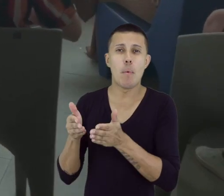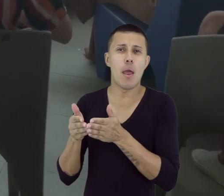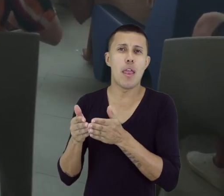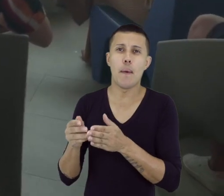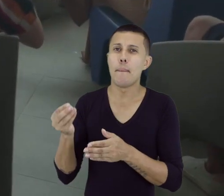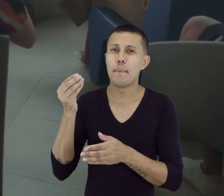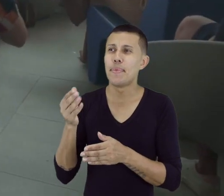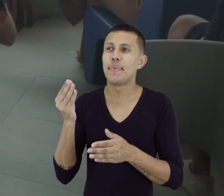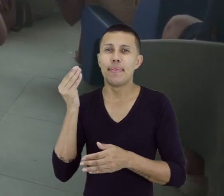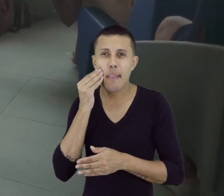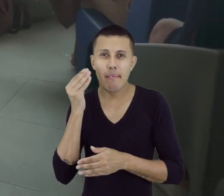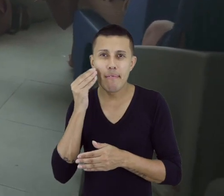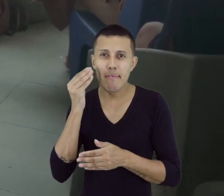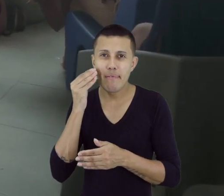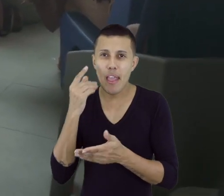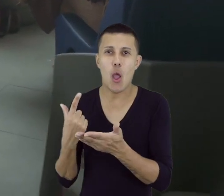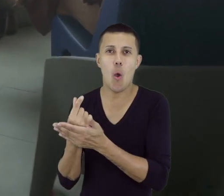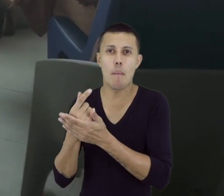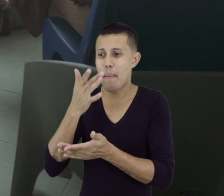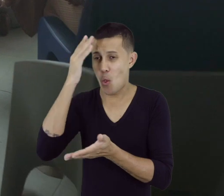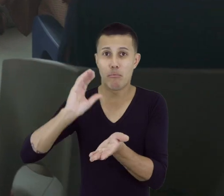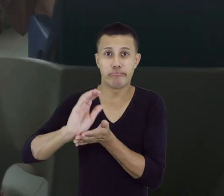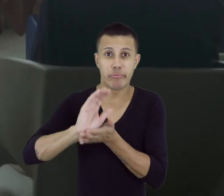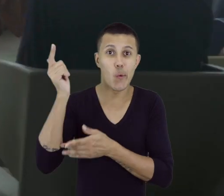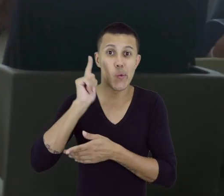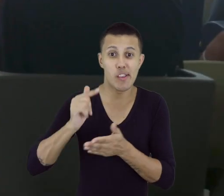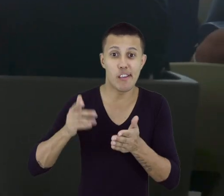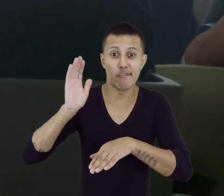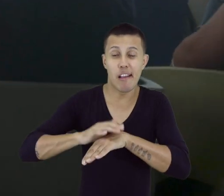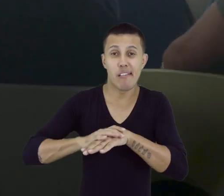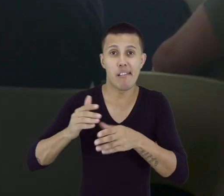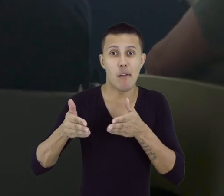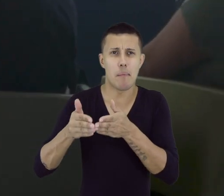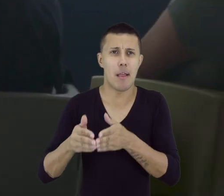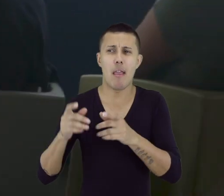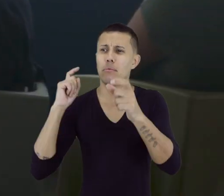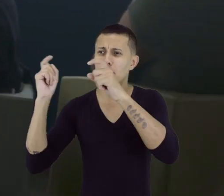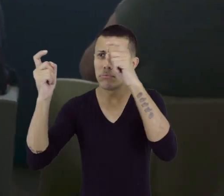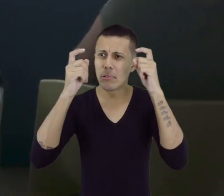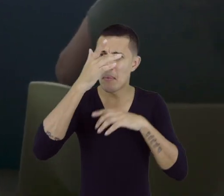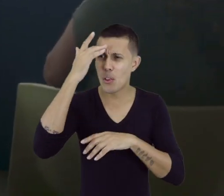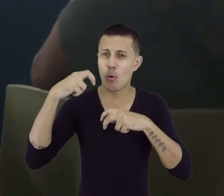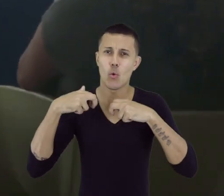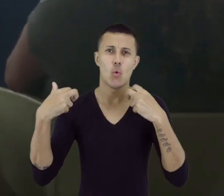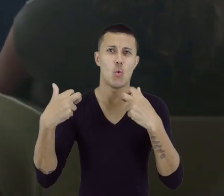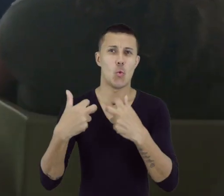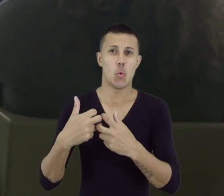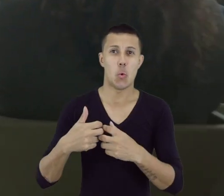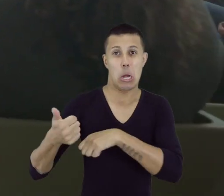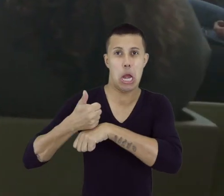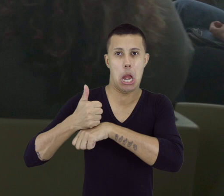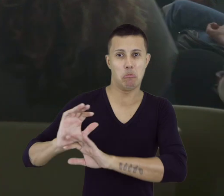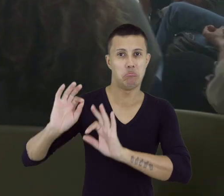eu tinha buscado patrocínio para fazer o meu barco. Eu consegui assim, reuniões com pessoas de